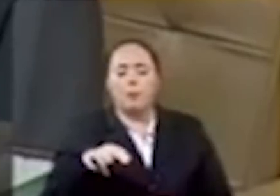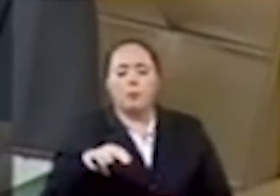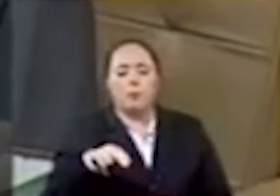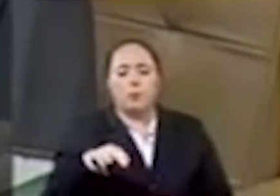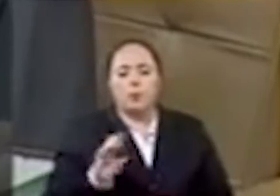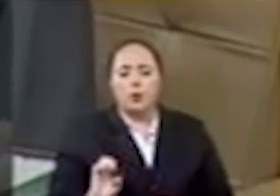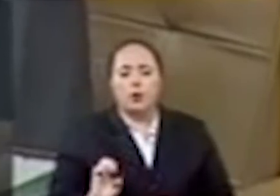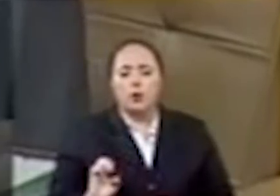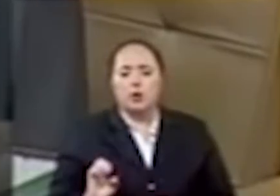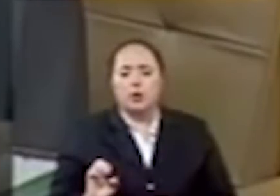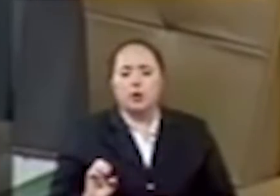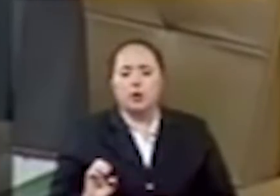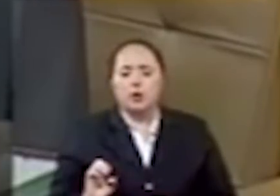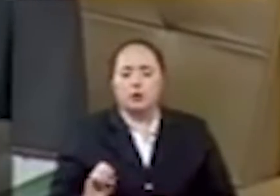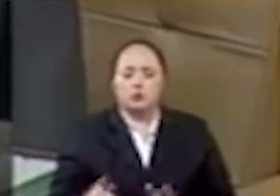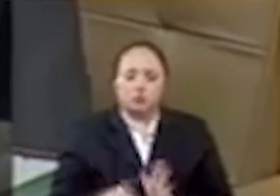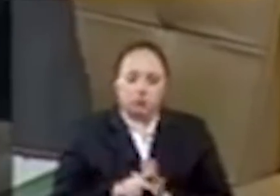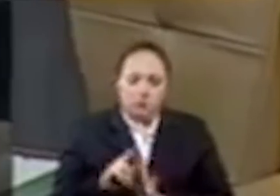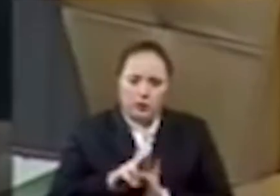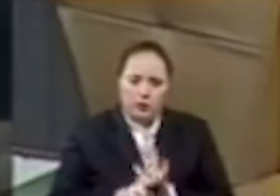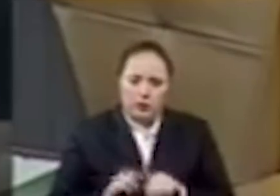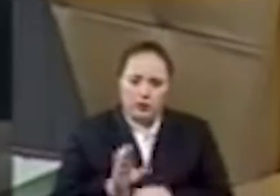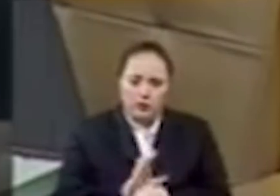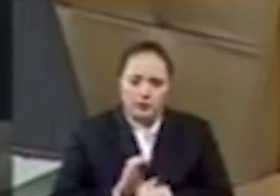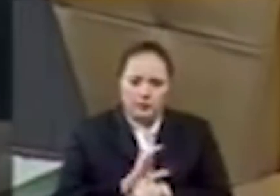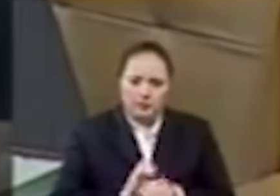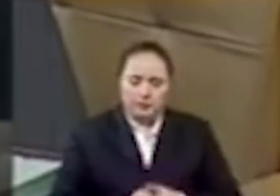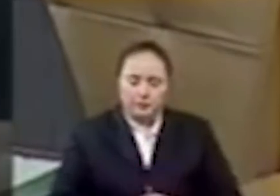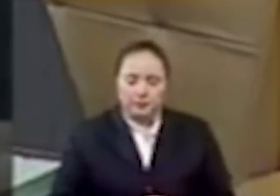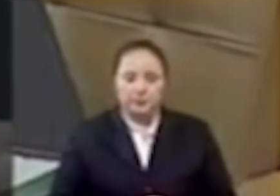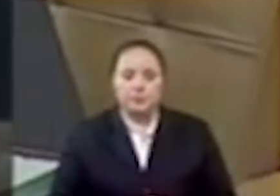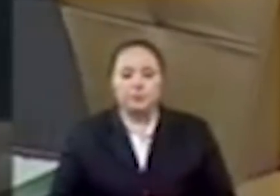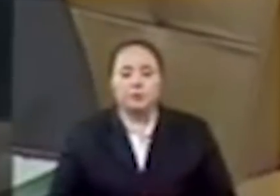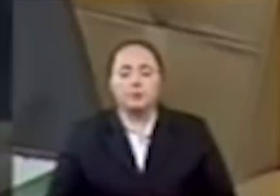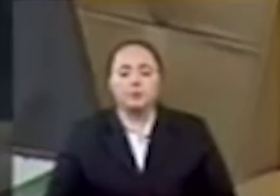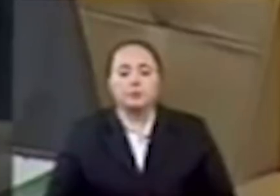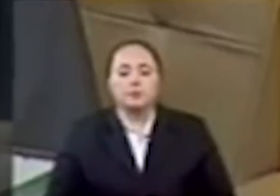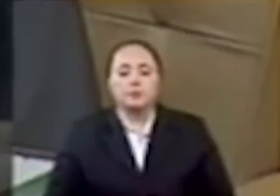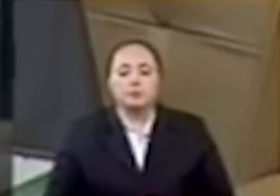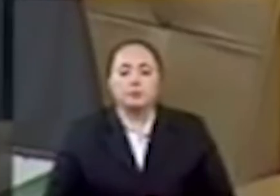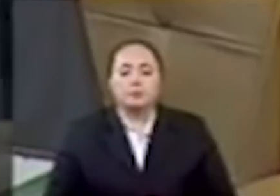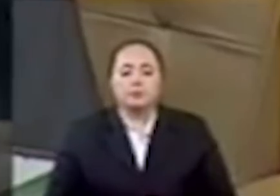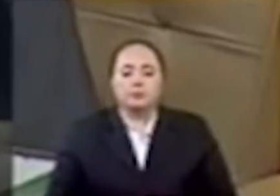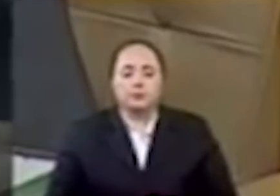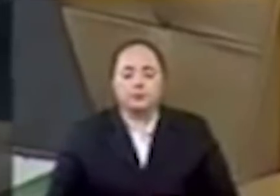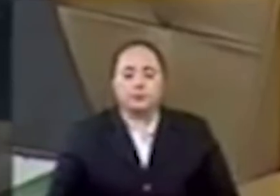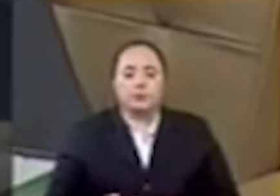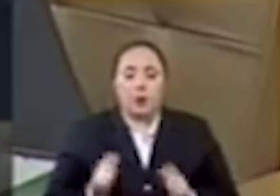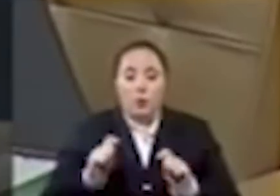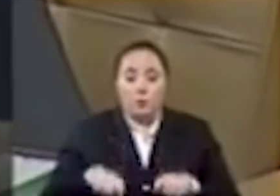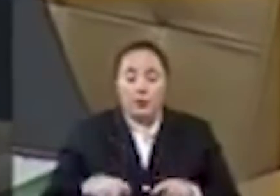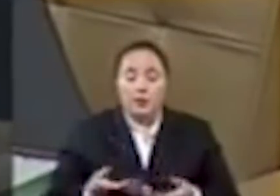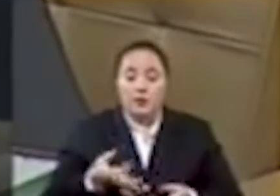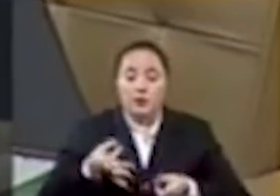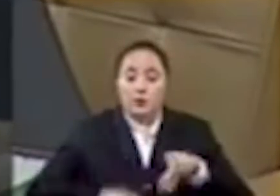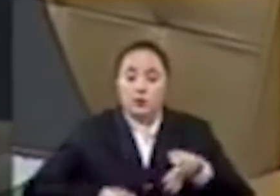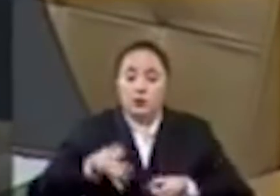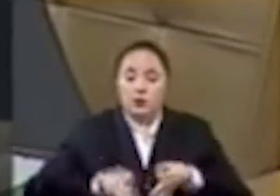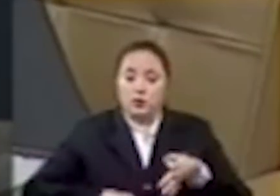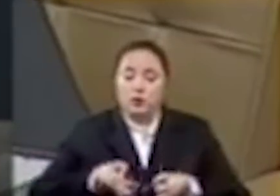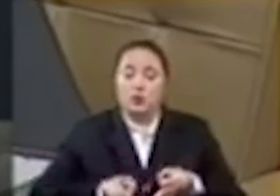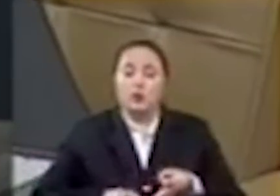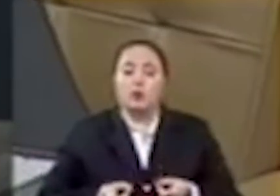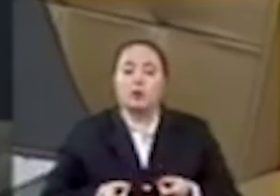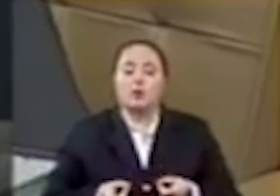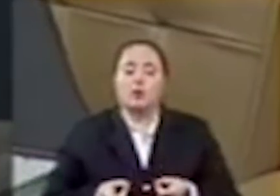de validade com a norma constitucional. Todavia, como procurei explicitar, a competência jurisdicional para esse